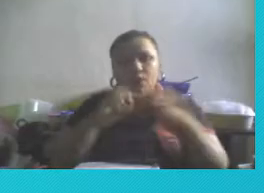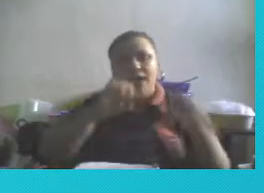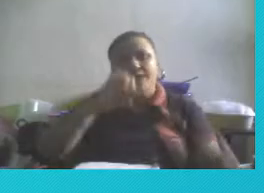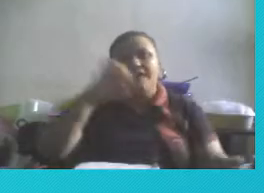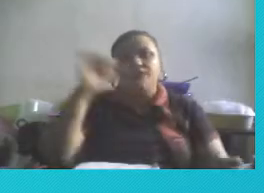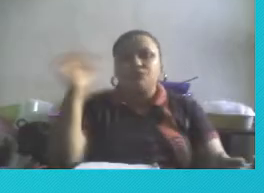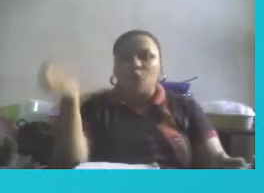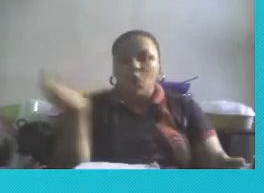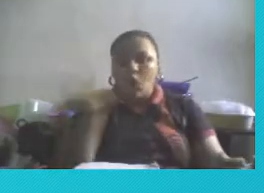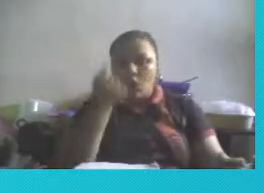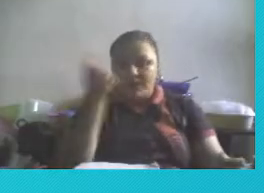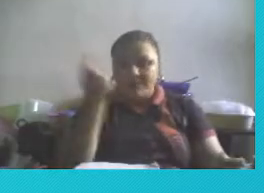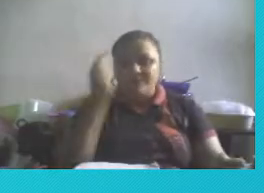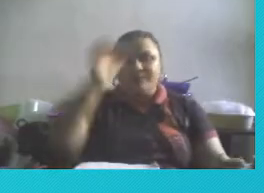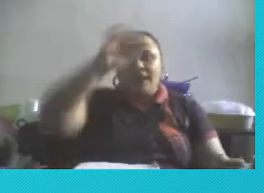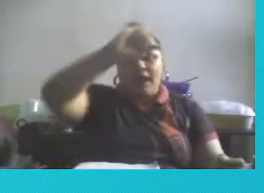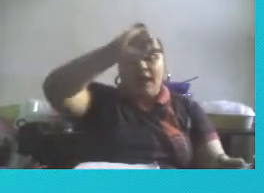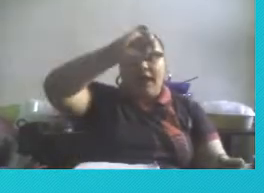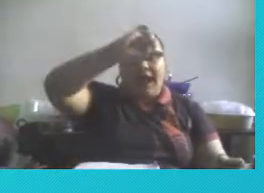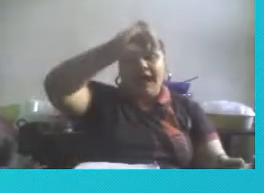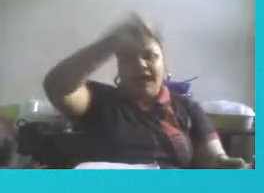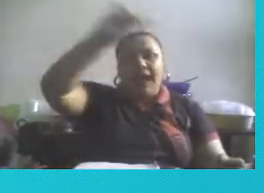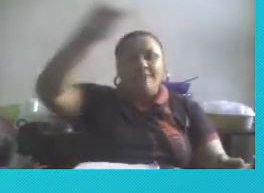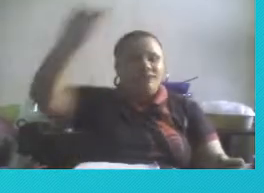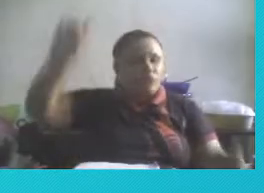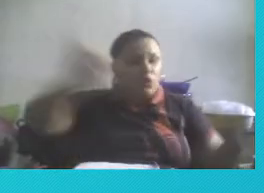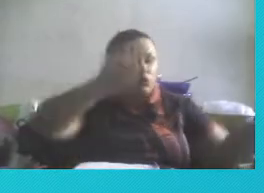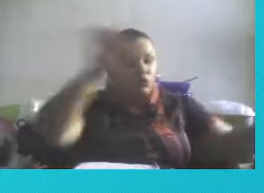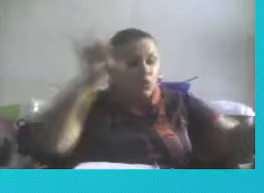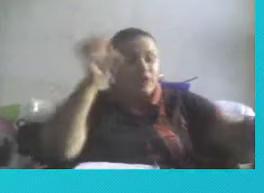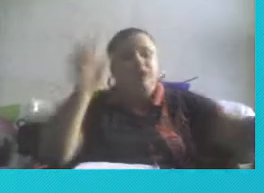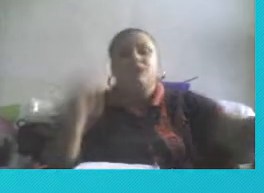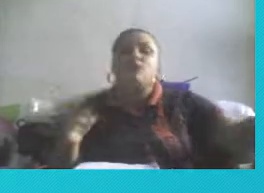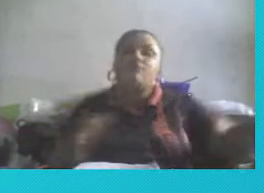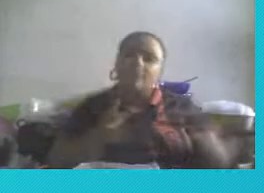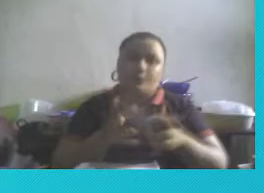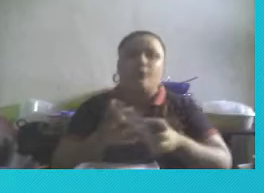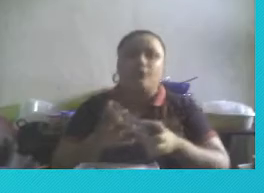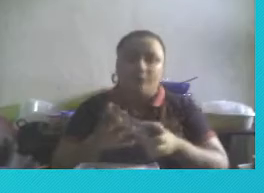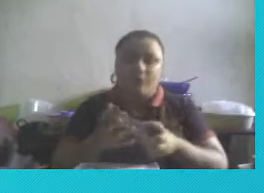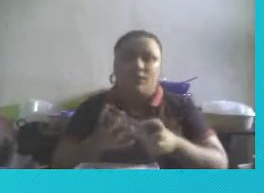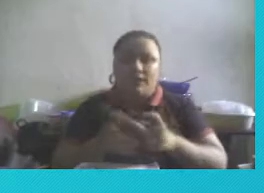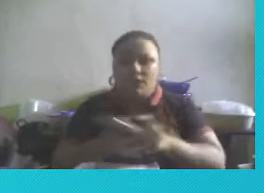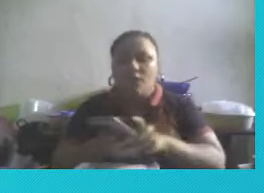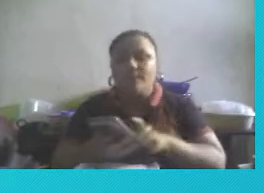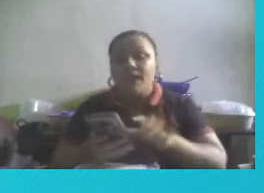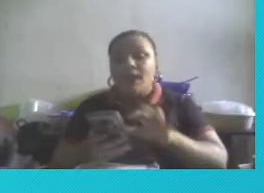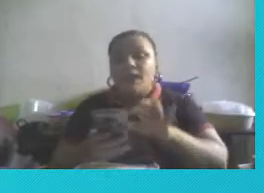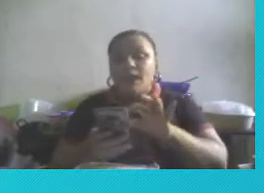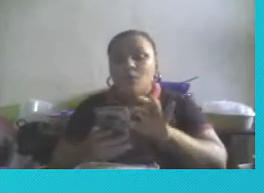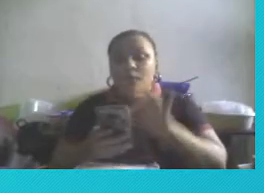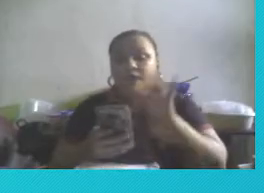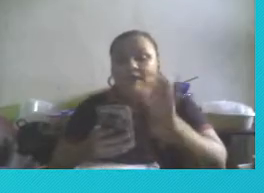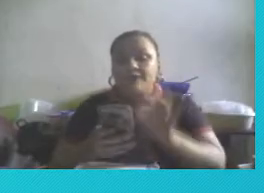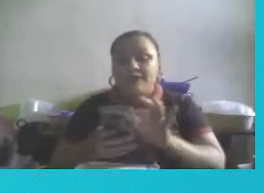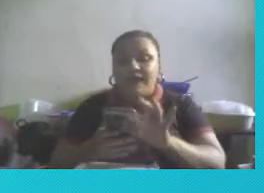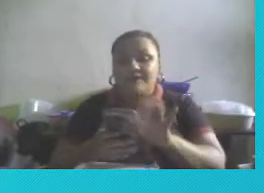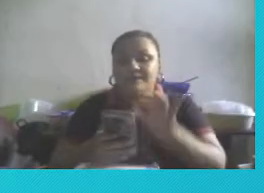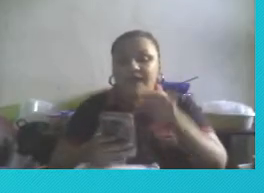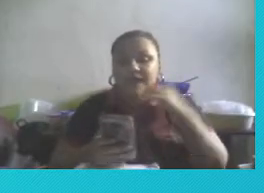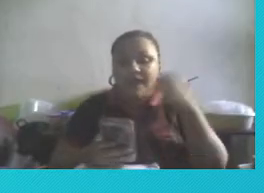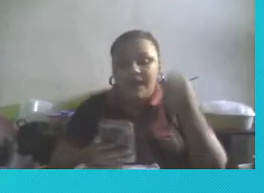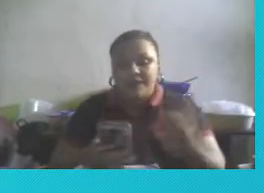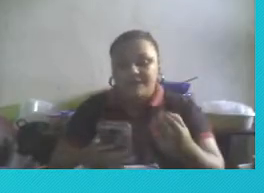sabão, ele destrói a capa de gordura que o vírus possui ao seu redor. E quando ele